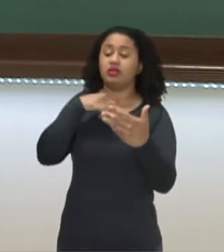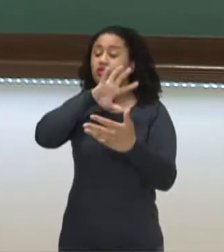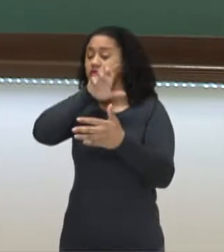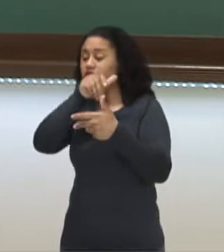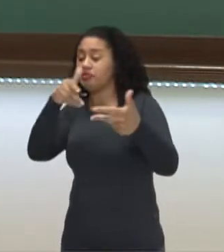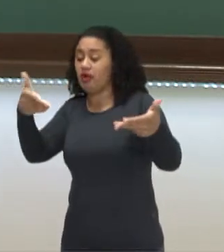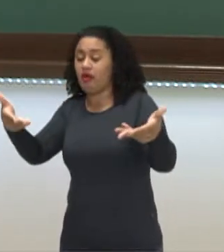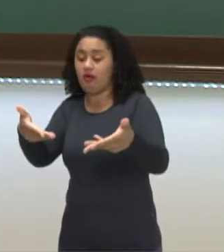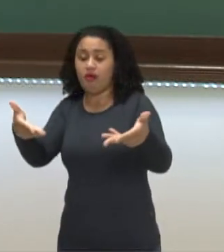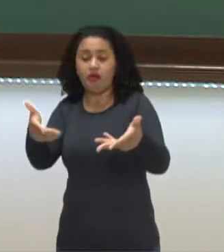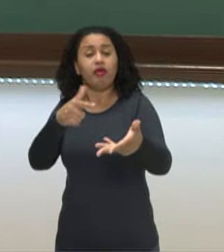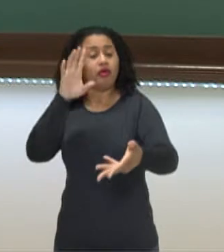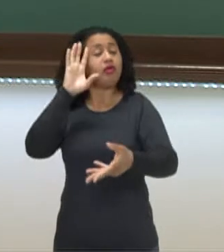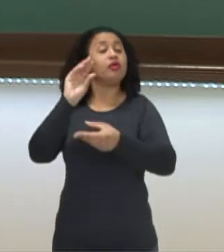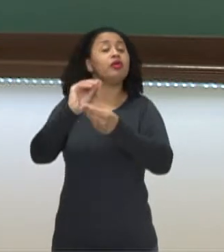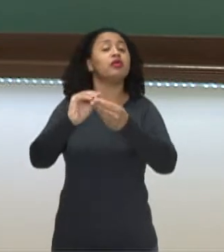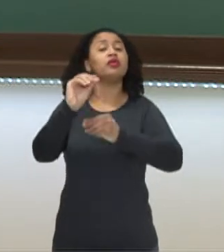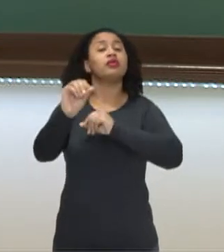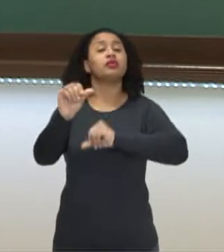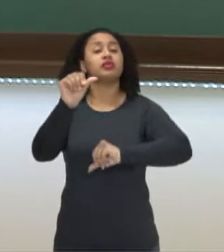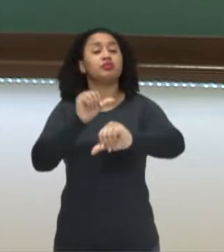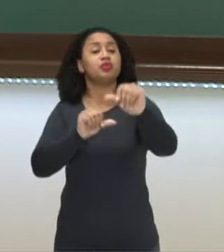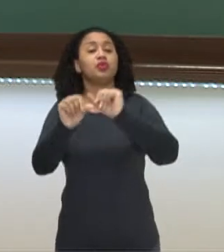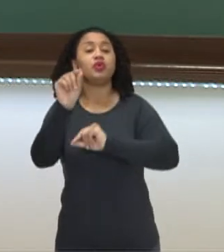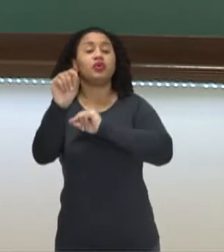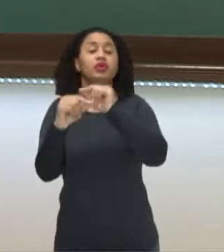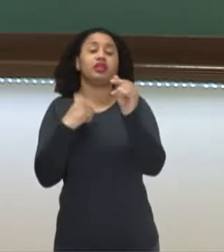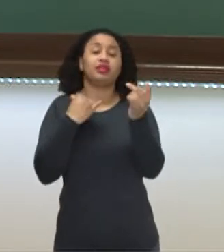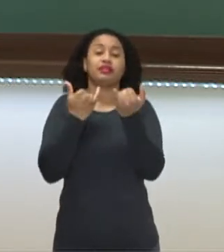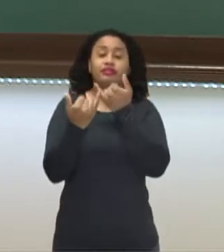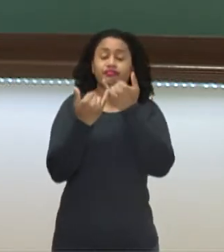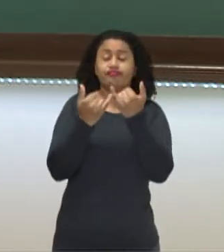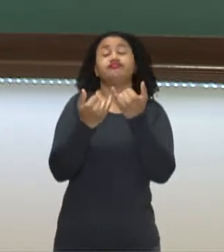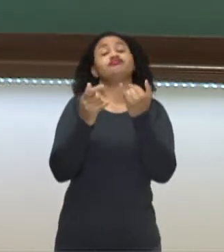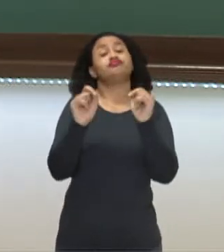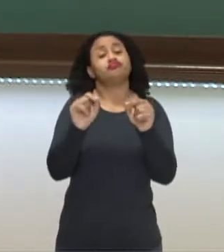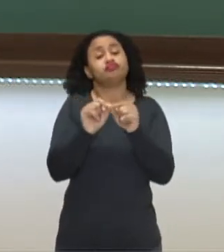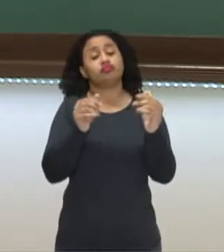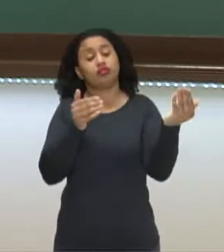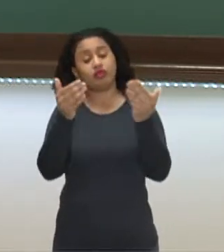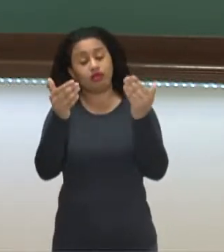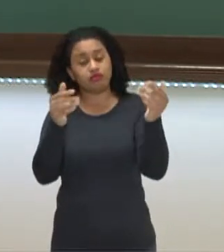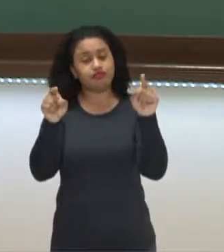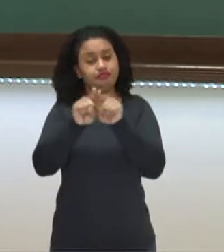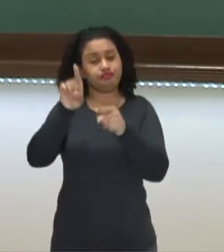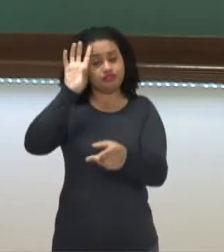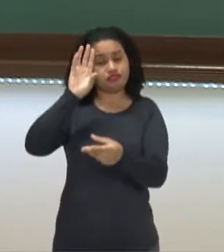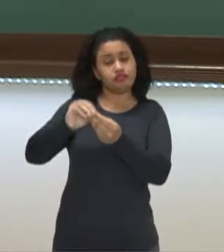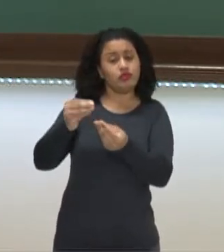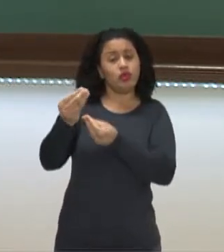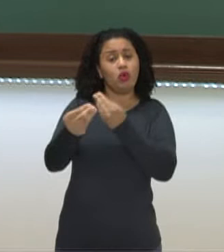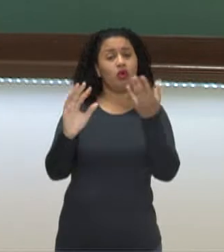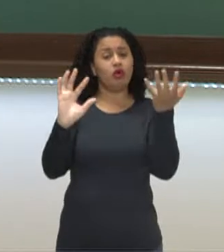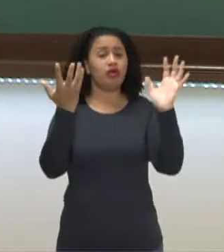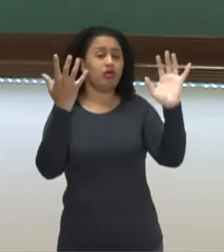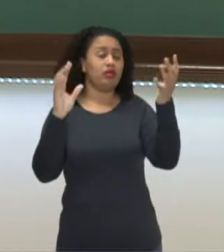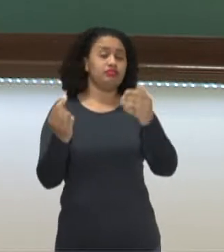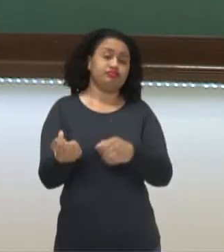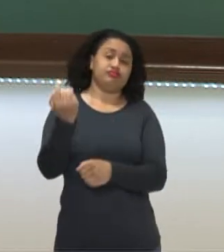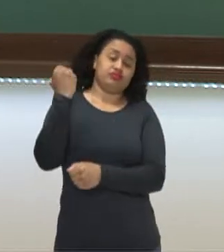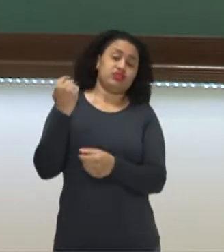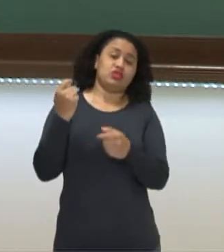que mudou, o que eles têm de semelhanças. Então, para fazer comparações, para entender como é que era o clima no passado, como é que